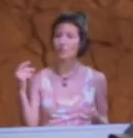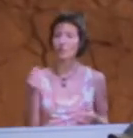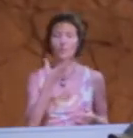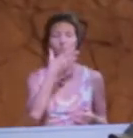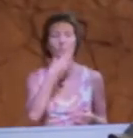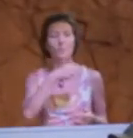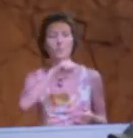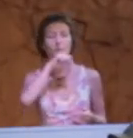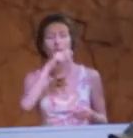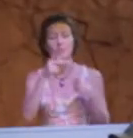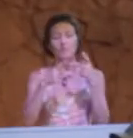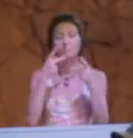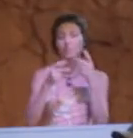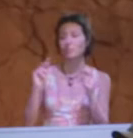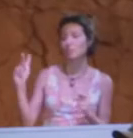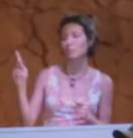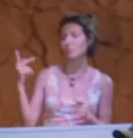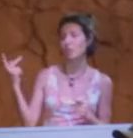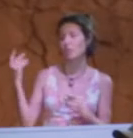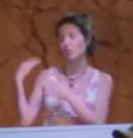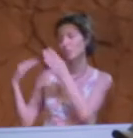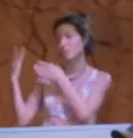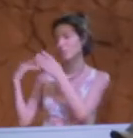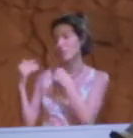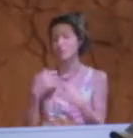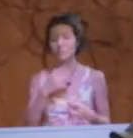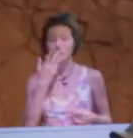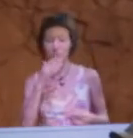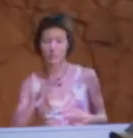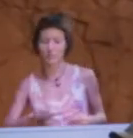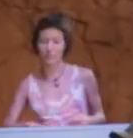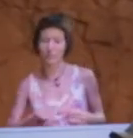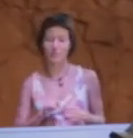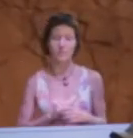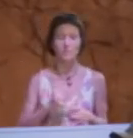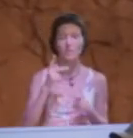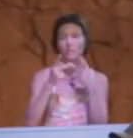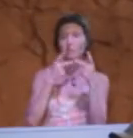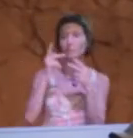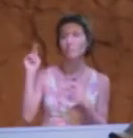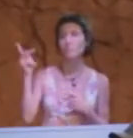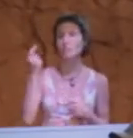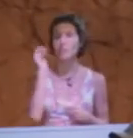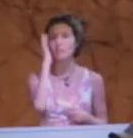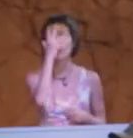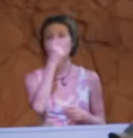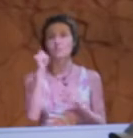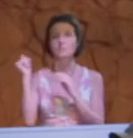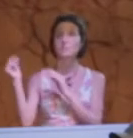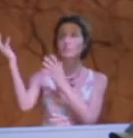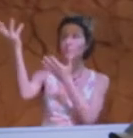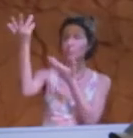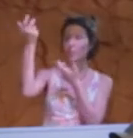história, então ele contava tantas histórias lindas e maravilhosas que eu dizia, como eu faço para que essa história